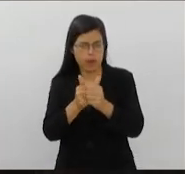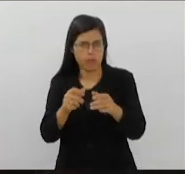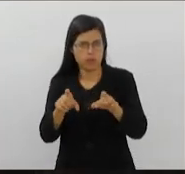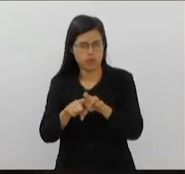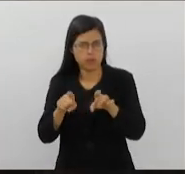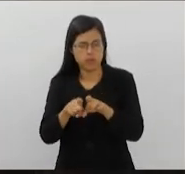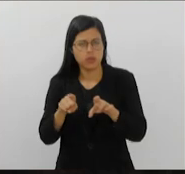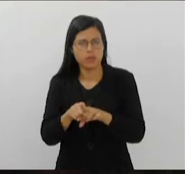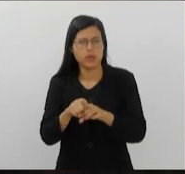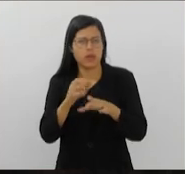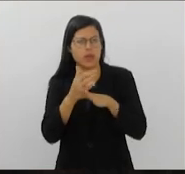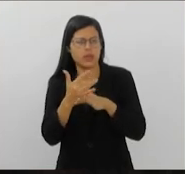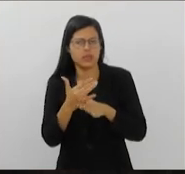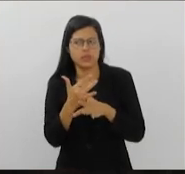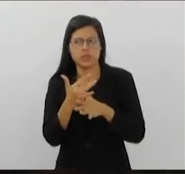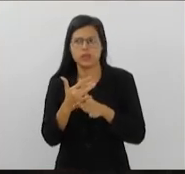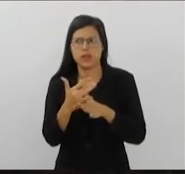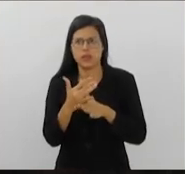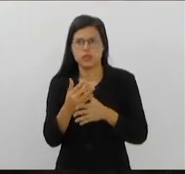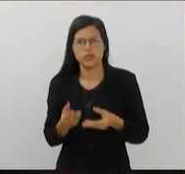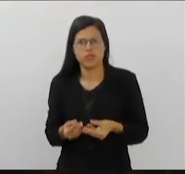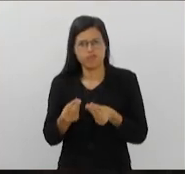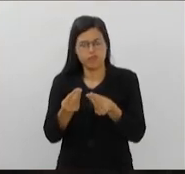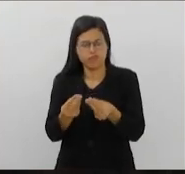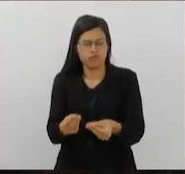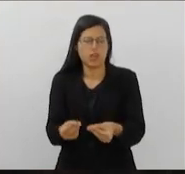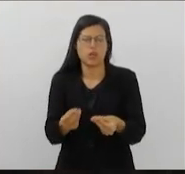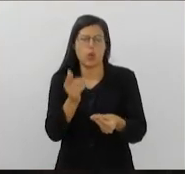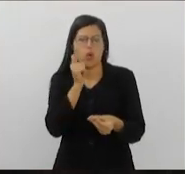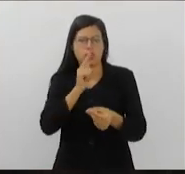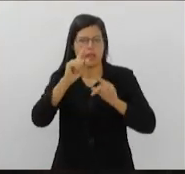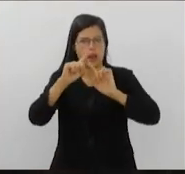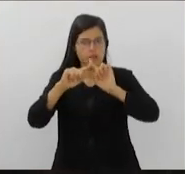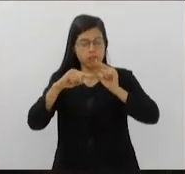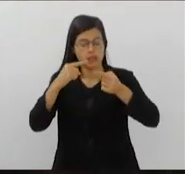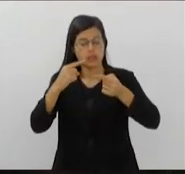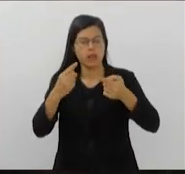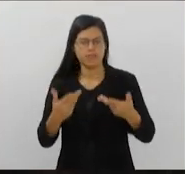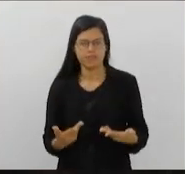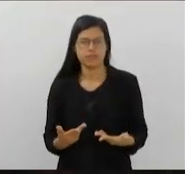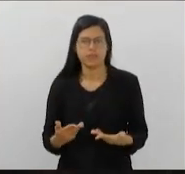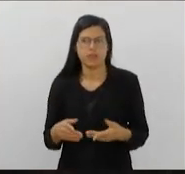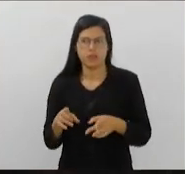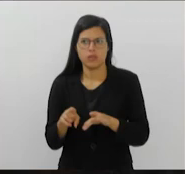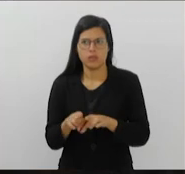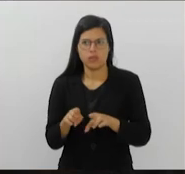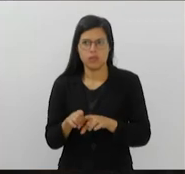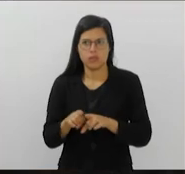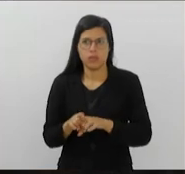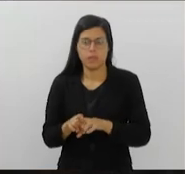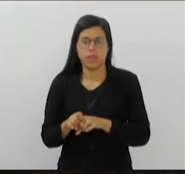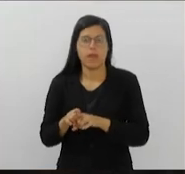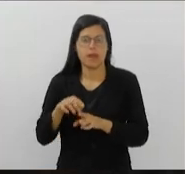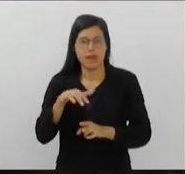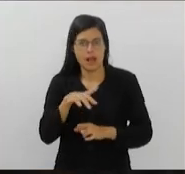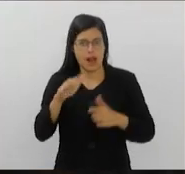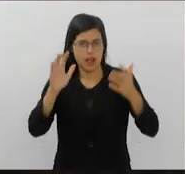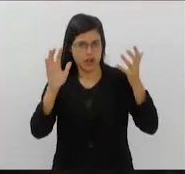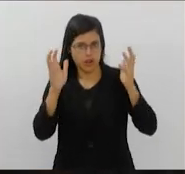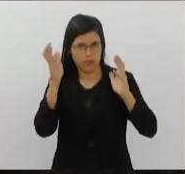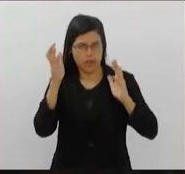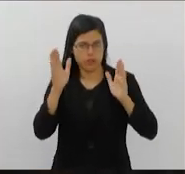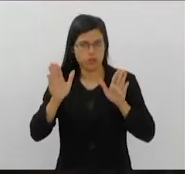reconhecimento ao município que consegue avançar. E aí, só também ressaltar, dentro da lente climática, no Fórum de